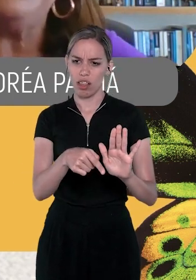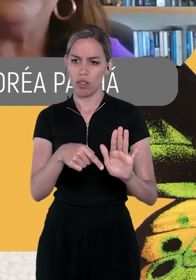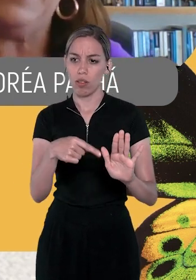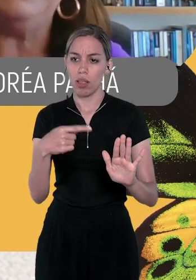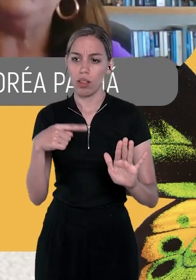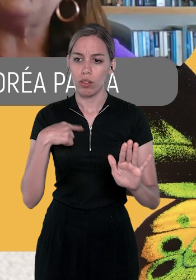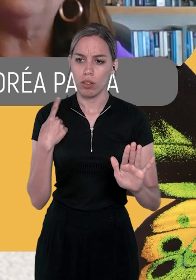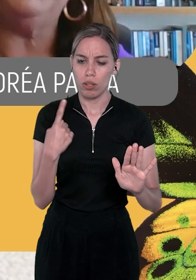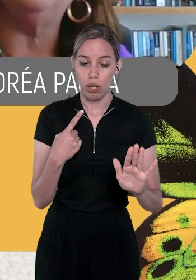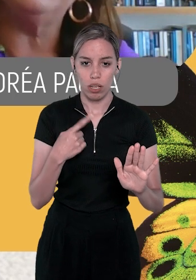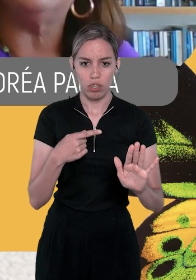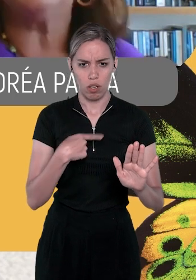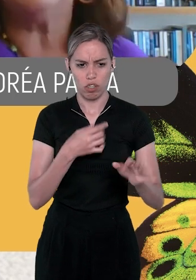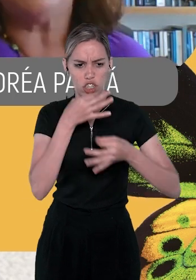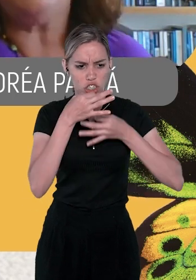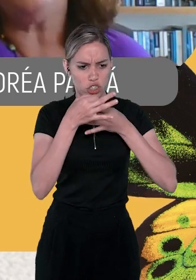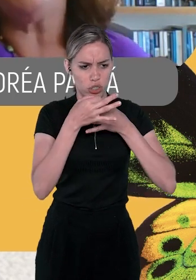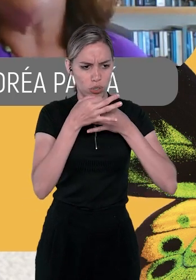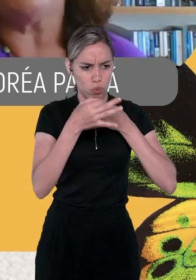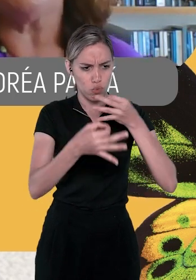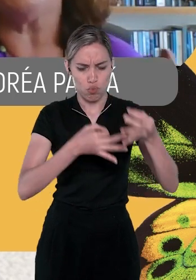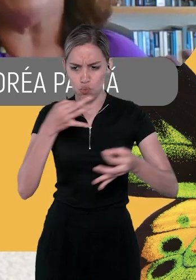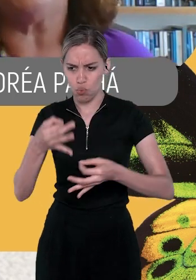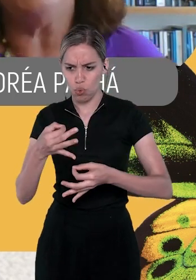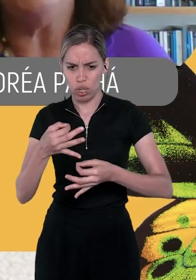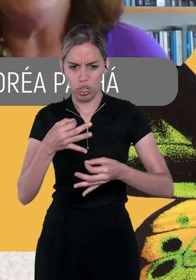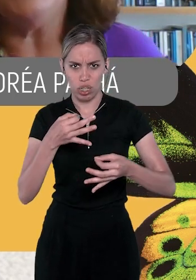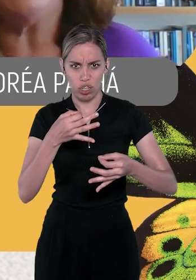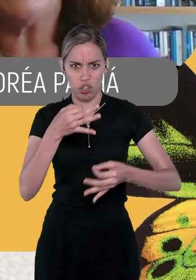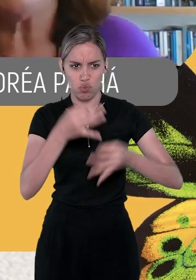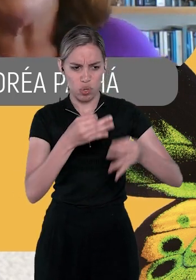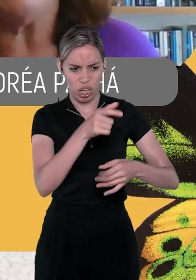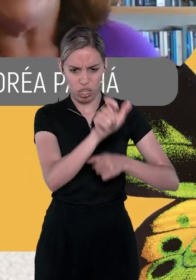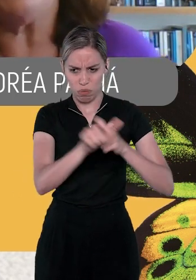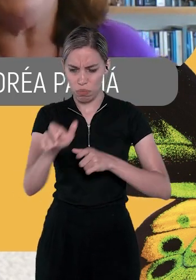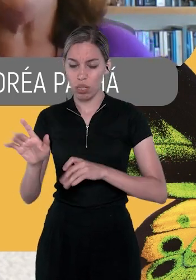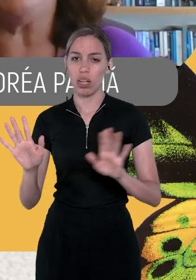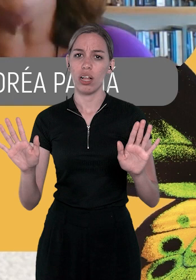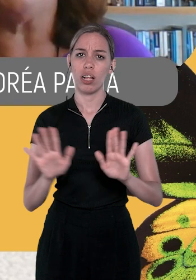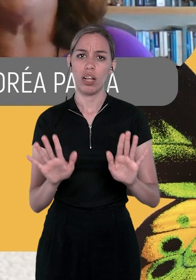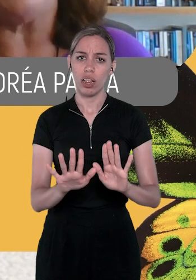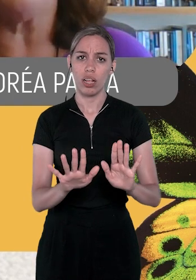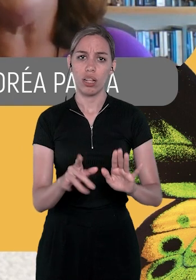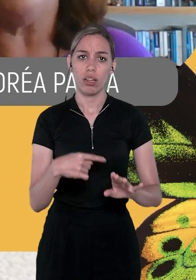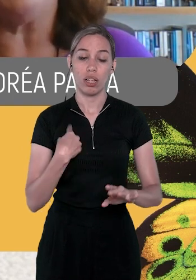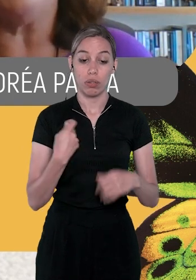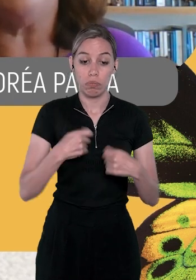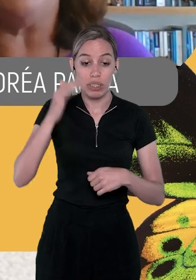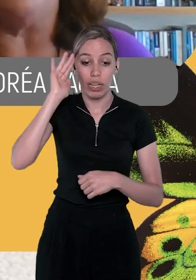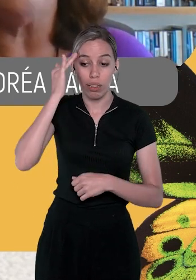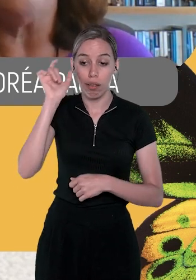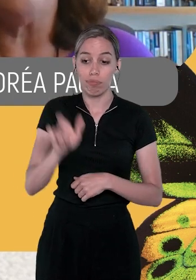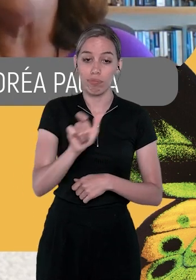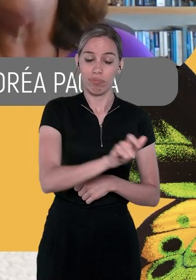e também excluí-los e cancelá-los de qualquer projeto que seja a tentativa de um espaço melhor para se